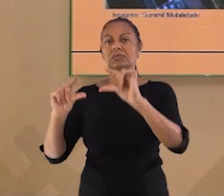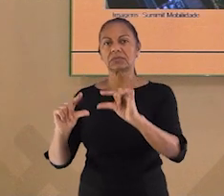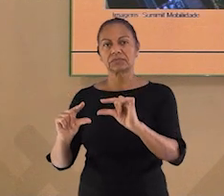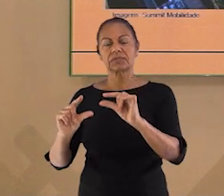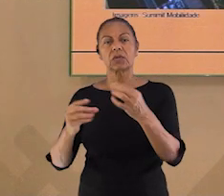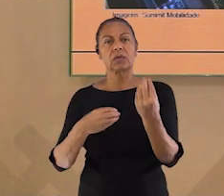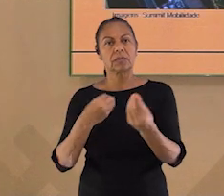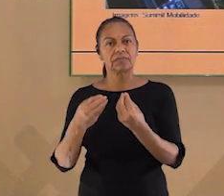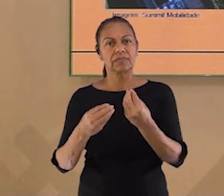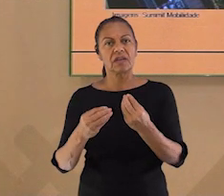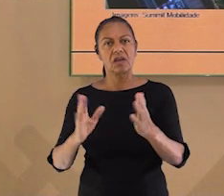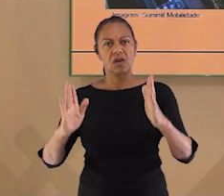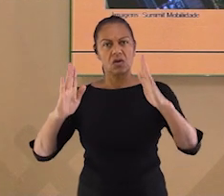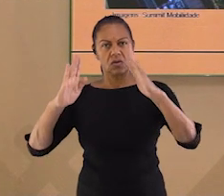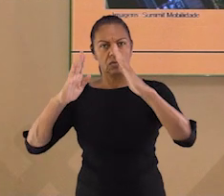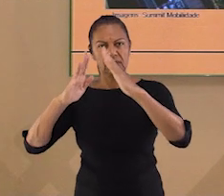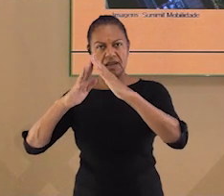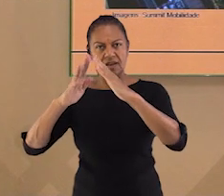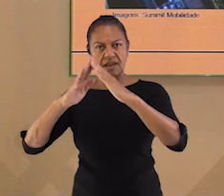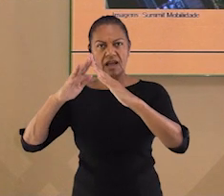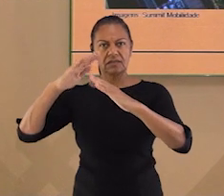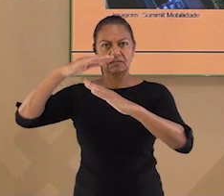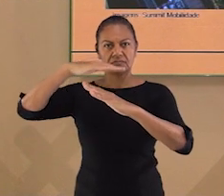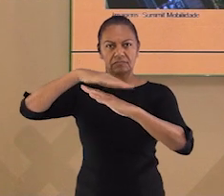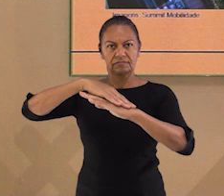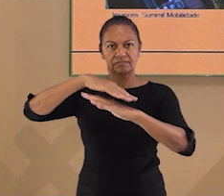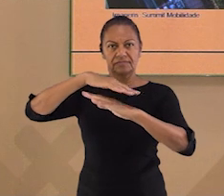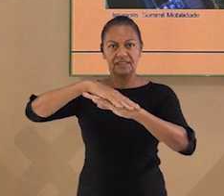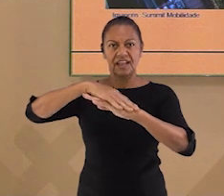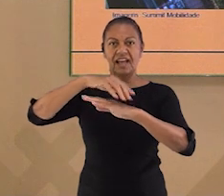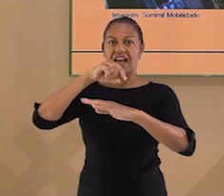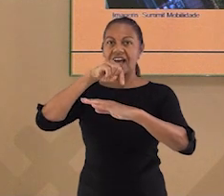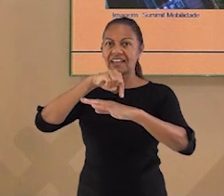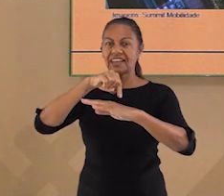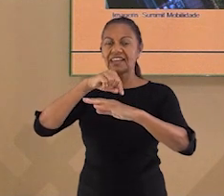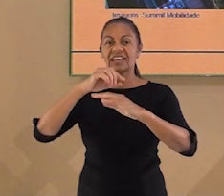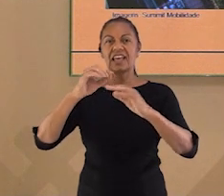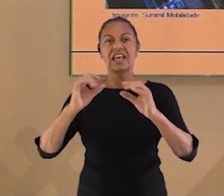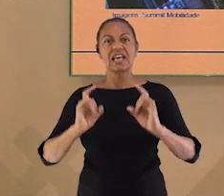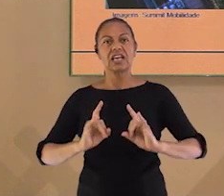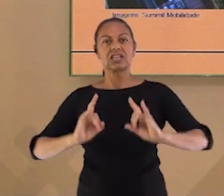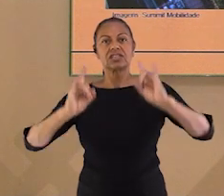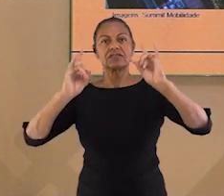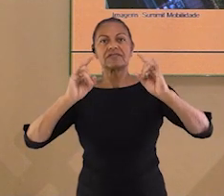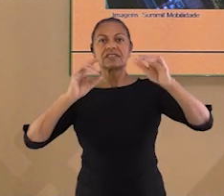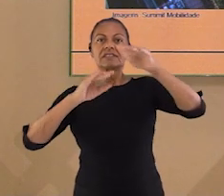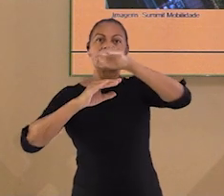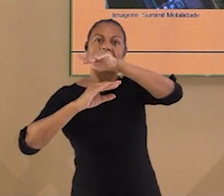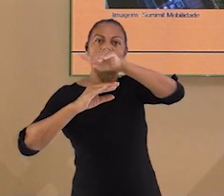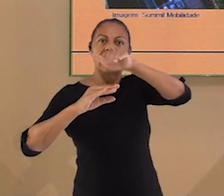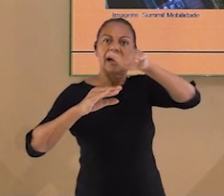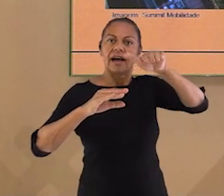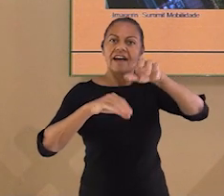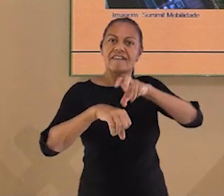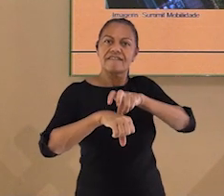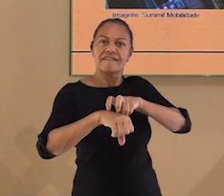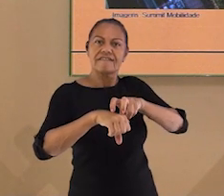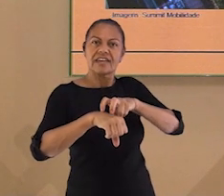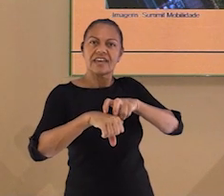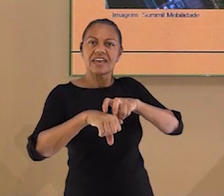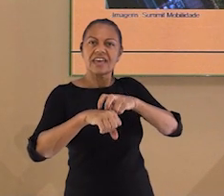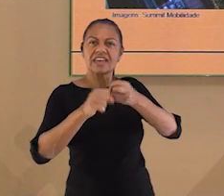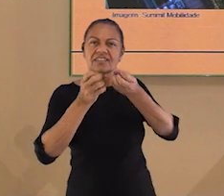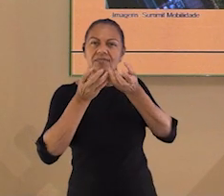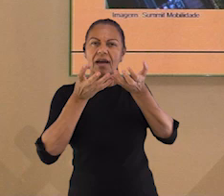para amenizar os efeitos das ilhas de calor? Bom, o uso de telhados verdes pensados para dissipar